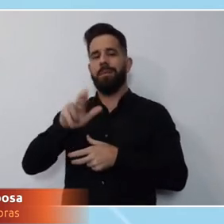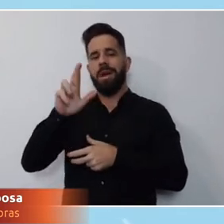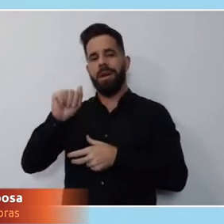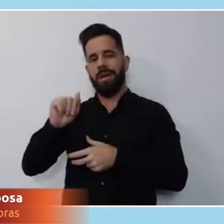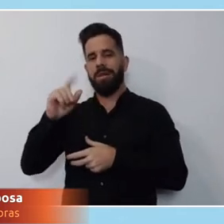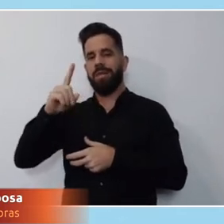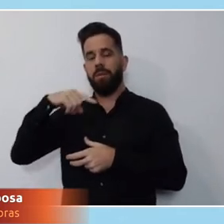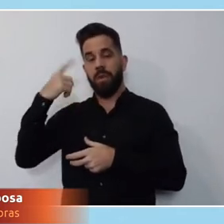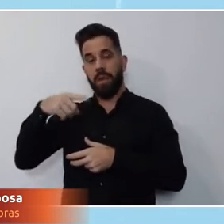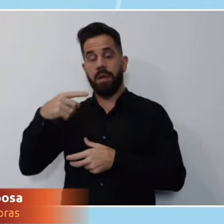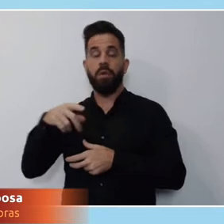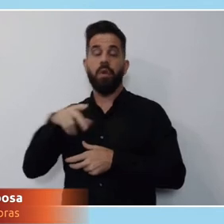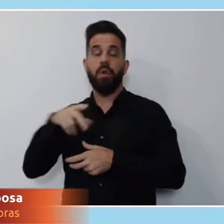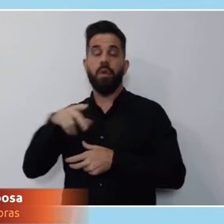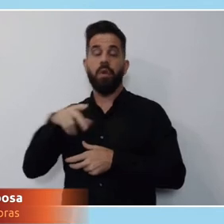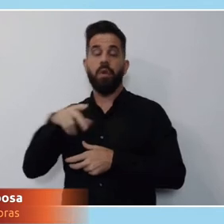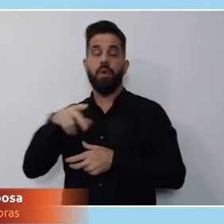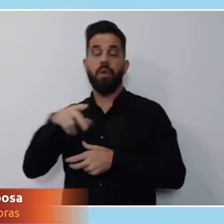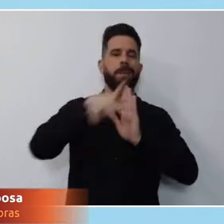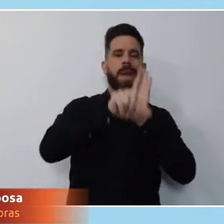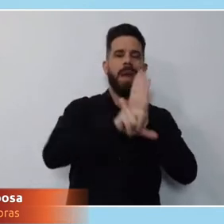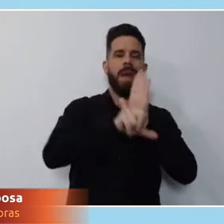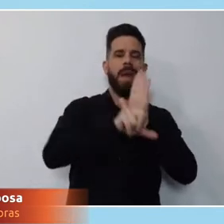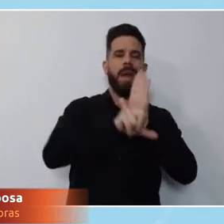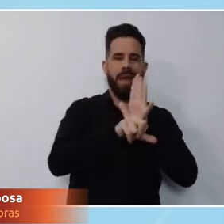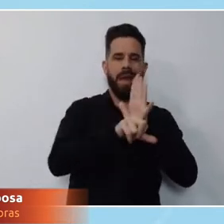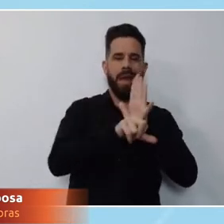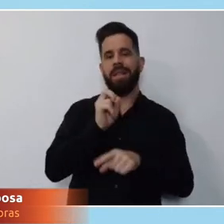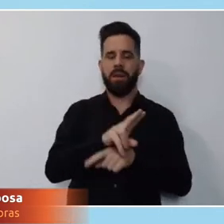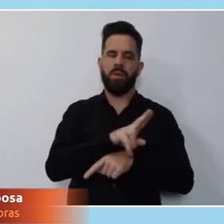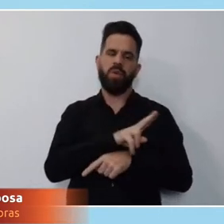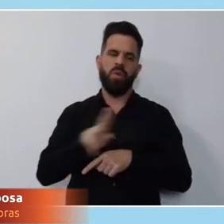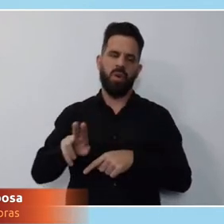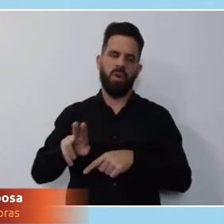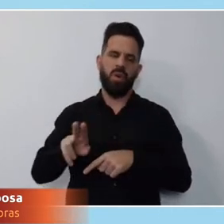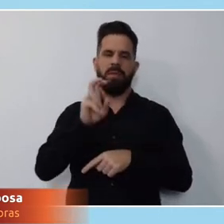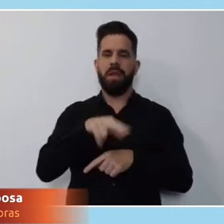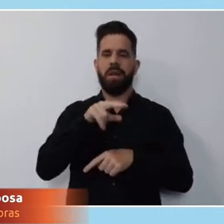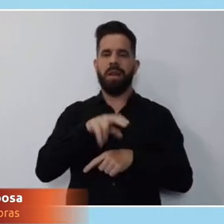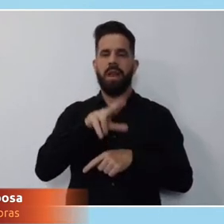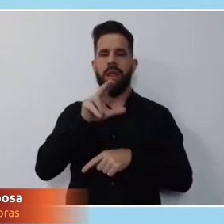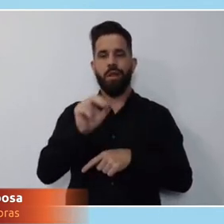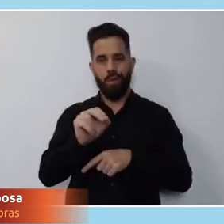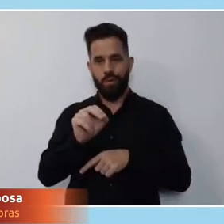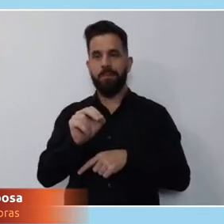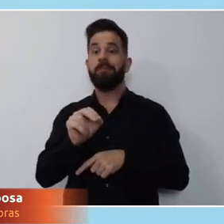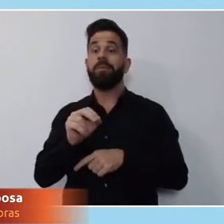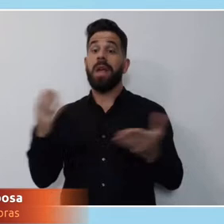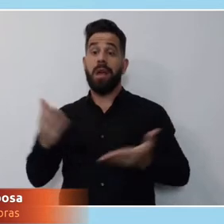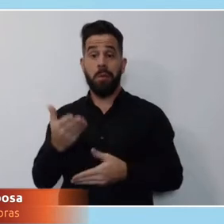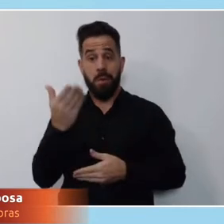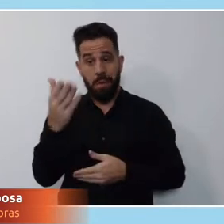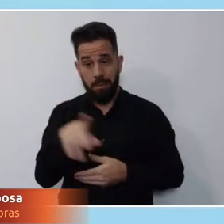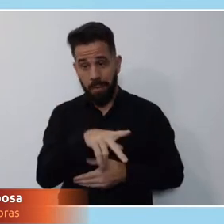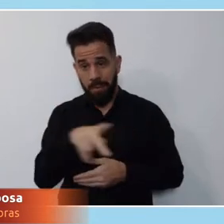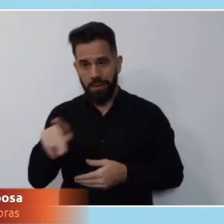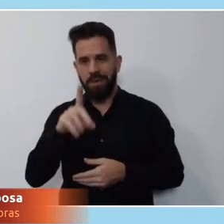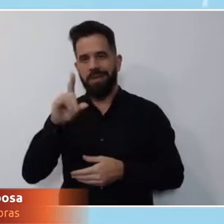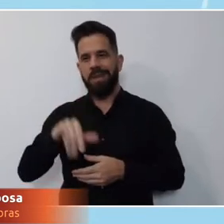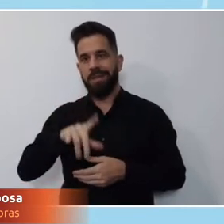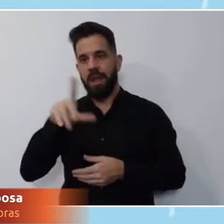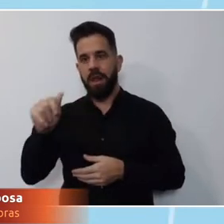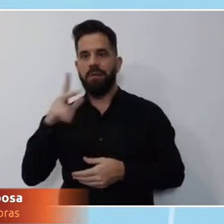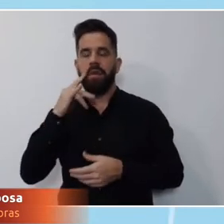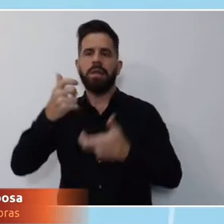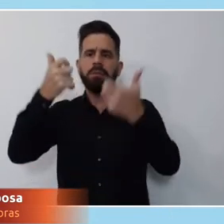forma como os agrotóxicos são aprovados e usados aqui no Brasil. E agora sim a professora vai poder explicar um pouco mais, ela é a pessoa que